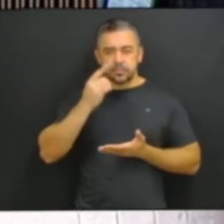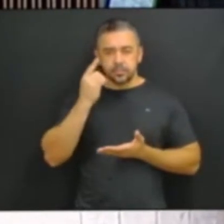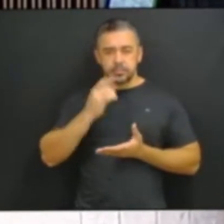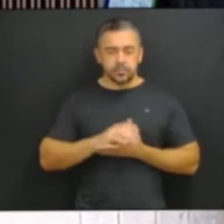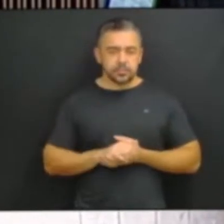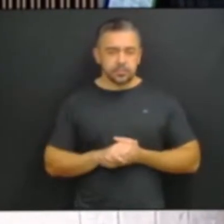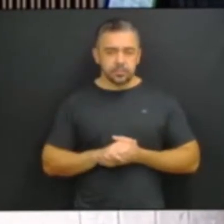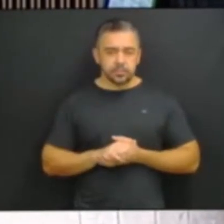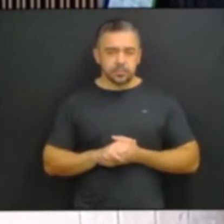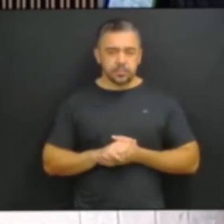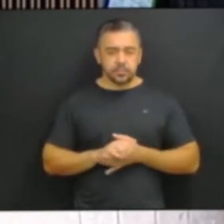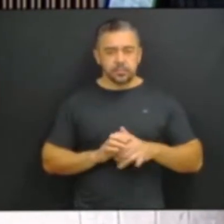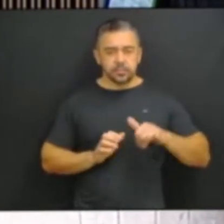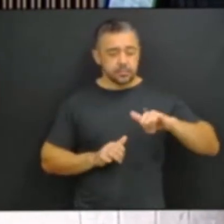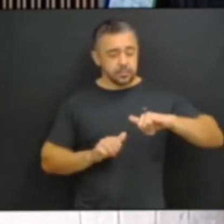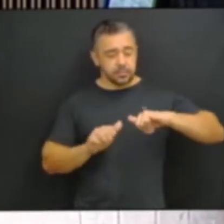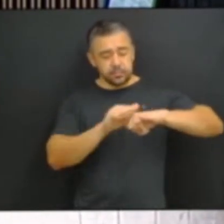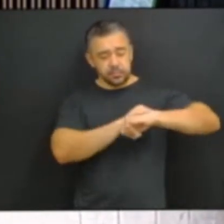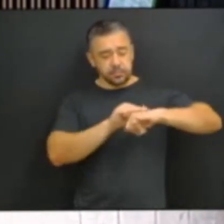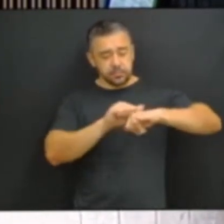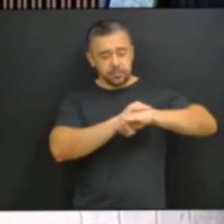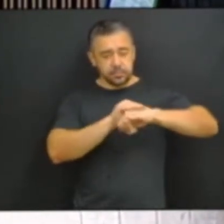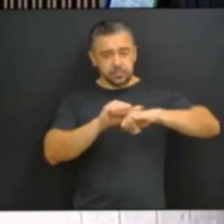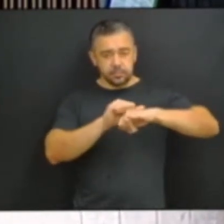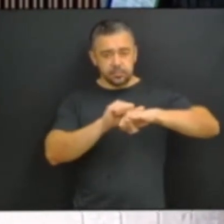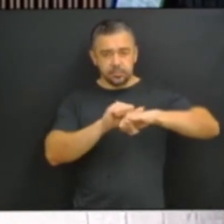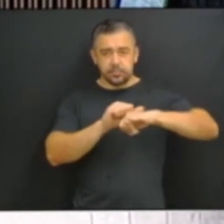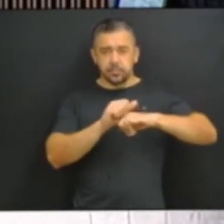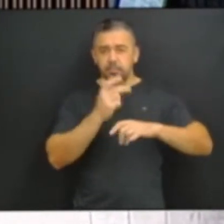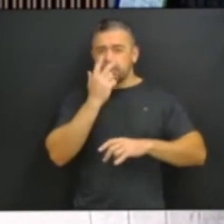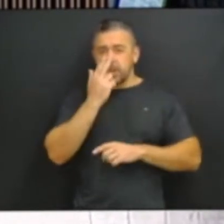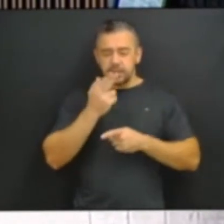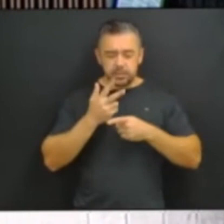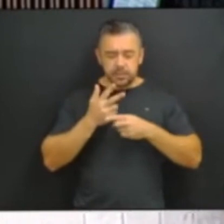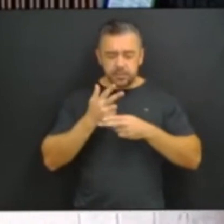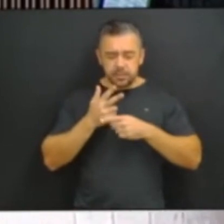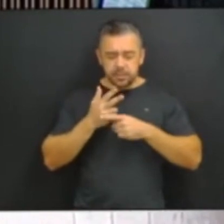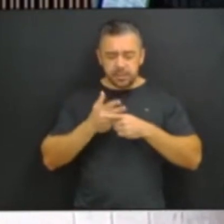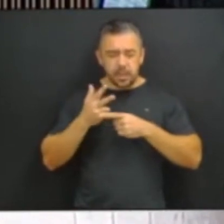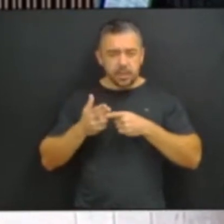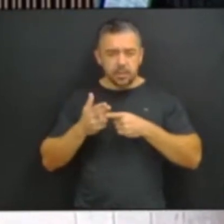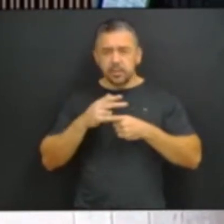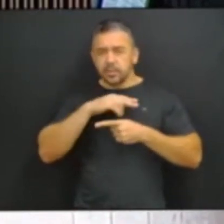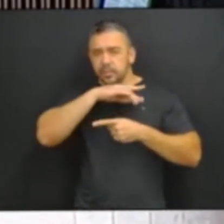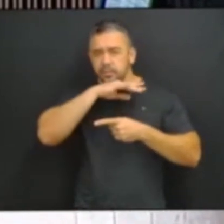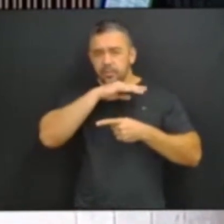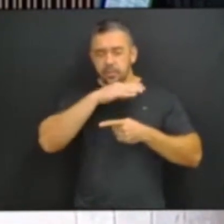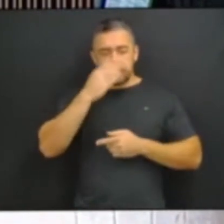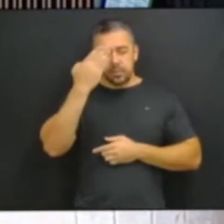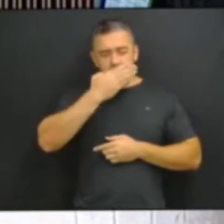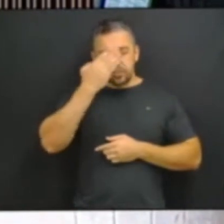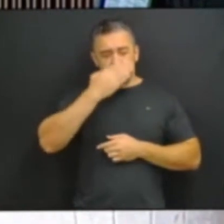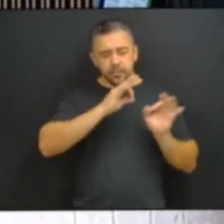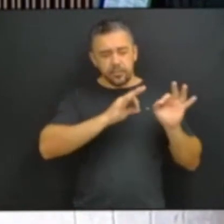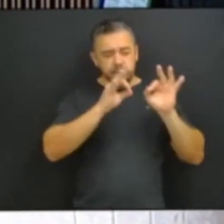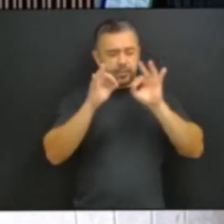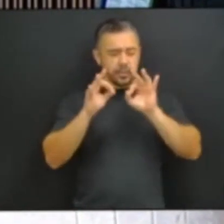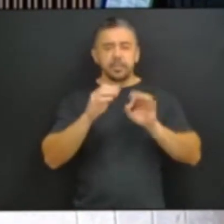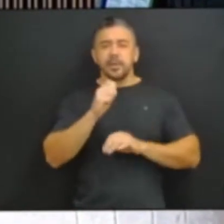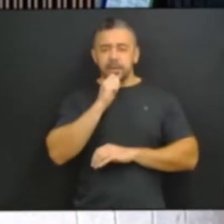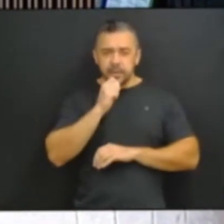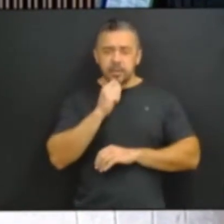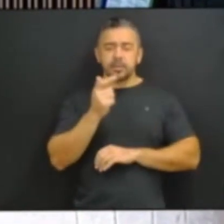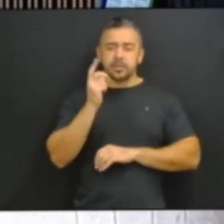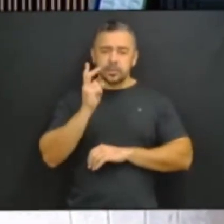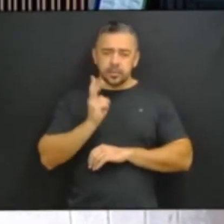a lava jato é tipo aquela série de TV ruim ninguém mais assiste Mas eles insistem